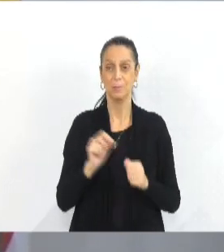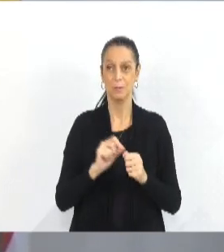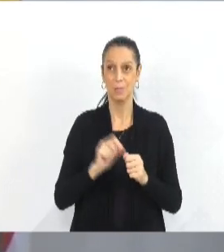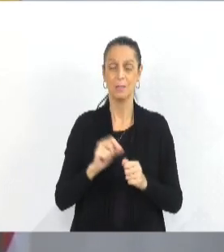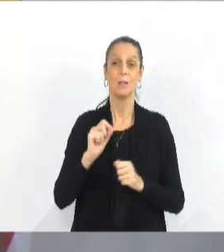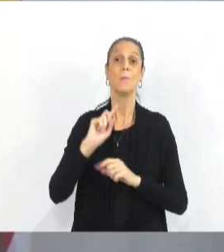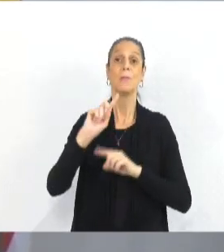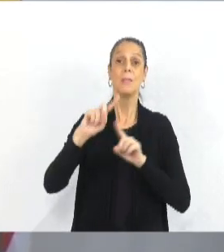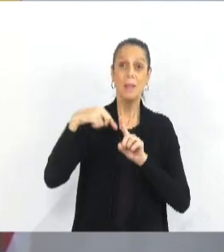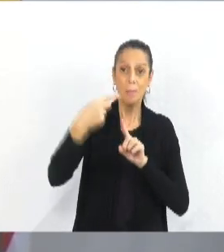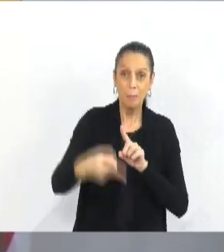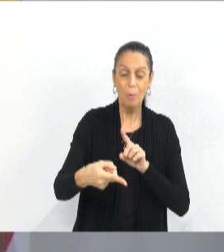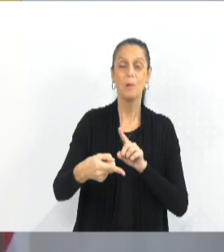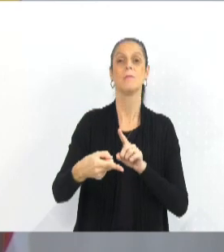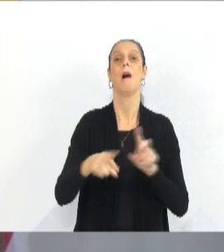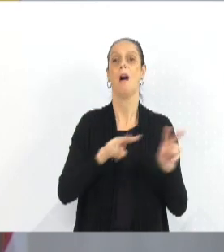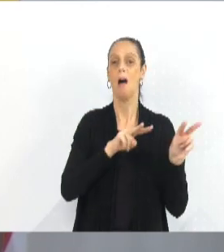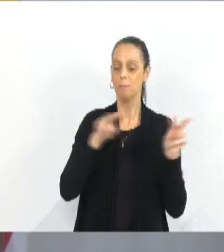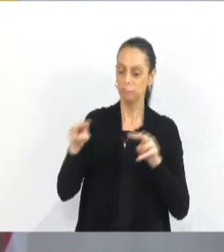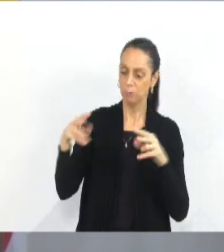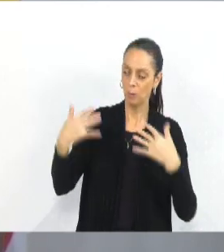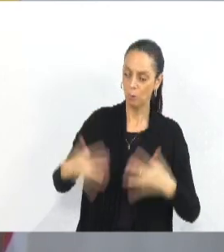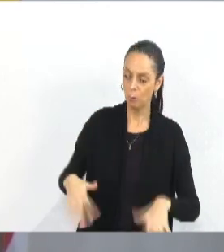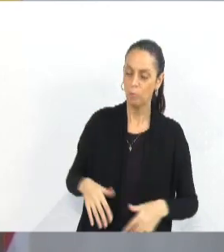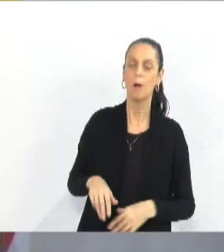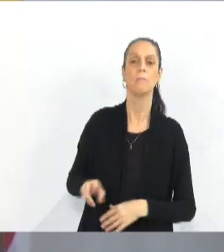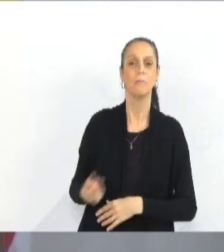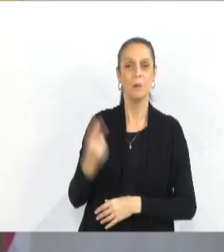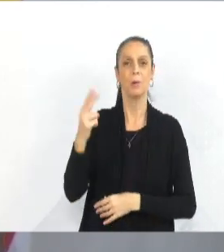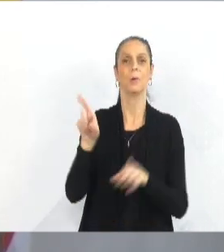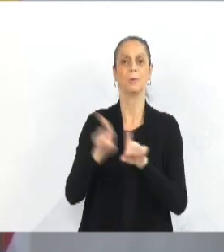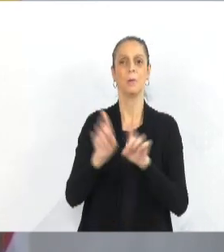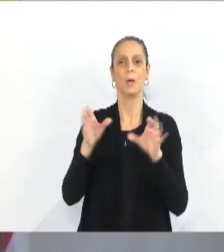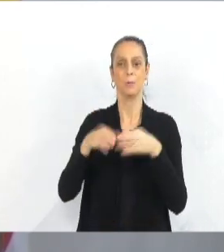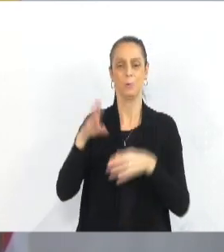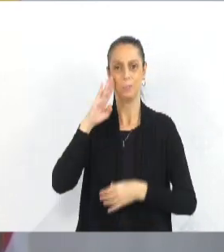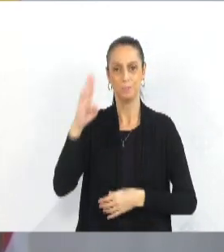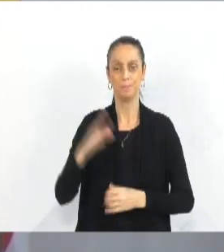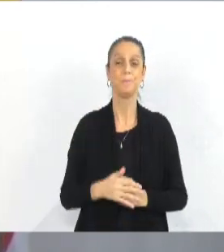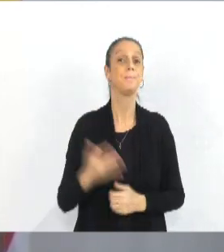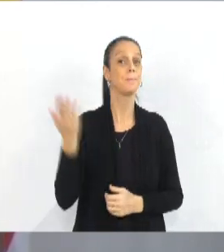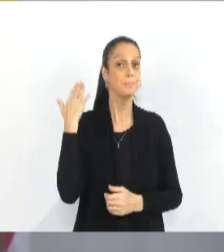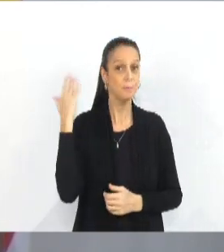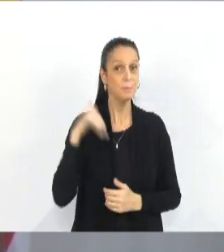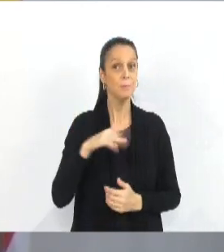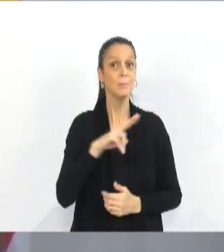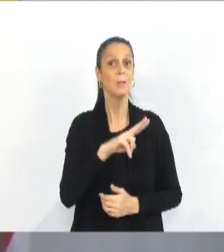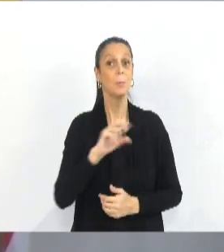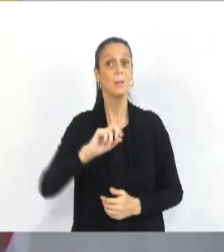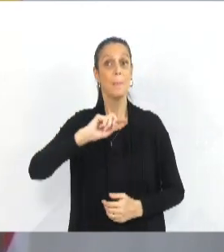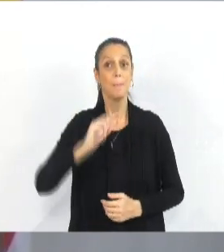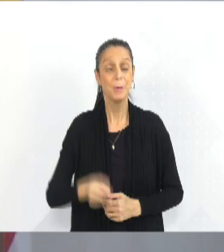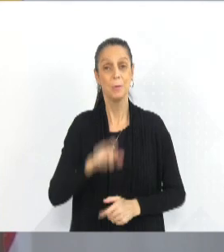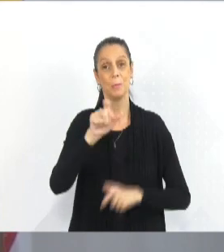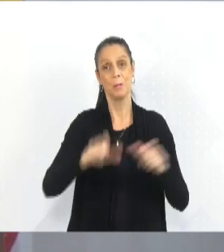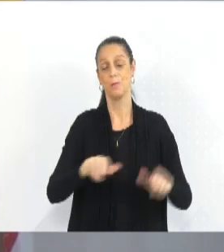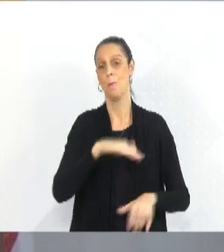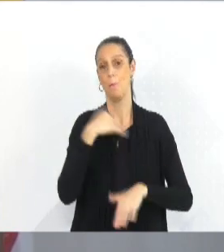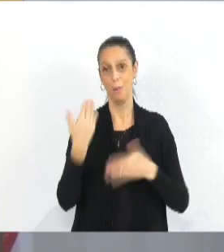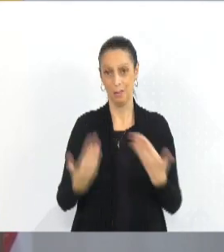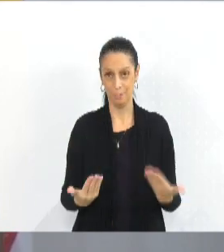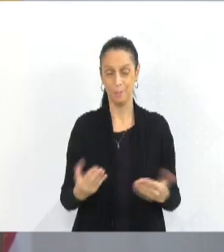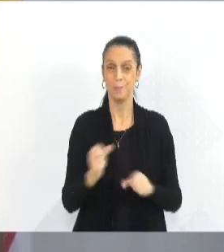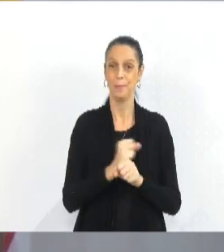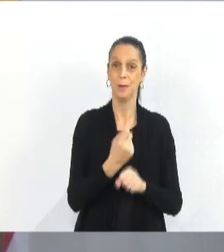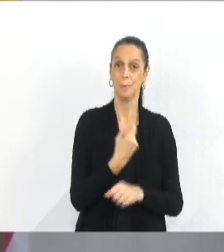40 anos depois dos seus feitos. Tá? Uma guerra que matou mais de 50 milhões de pessoas. A população do Brasil em